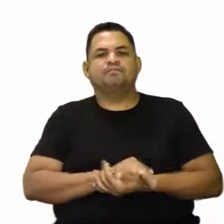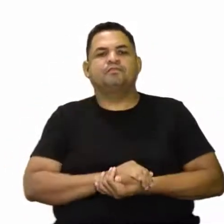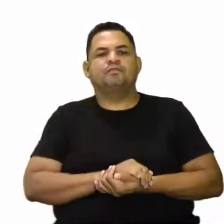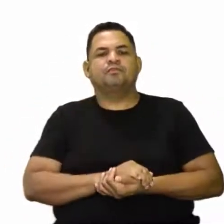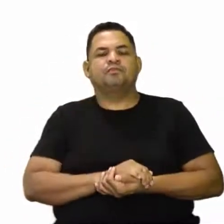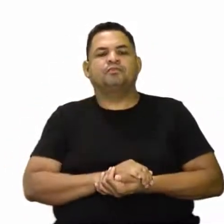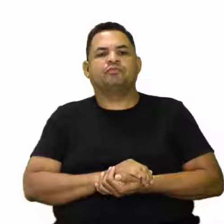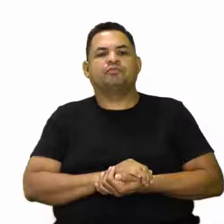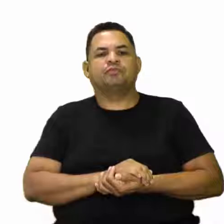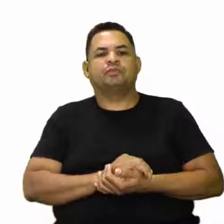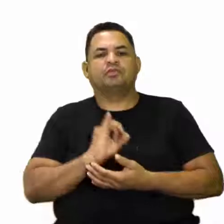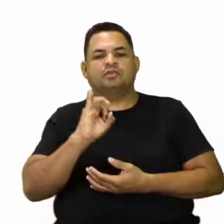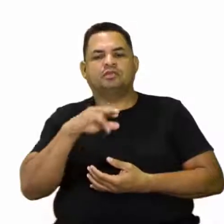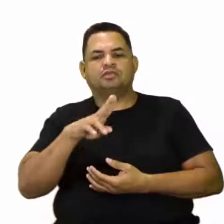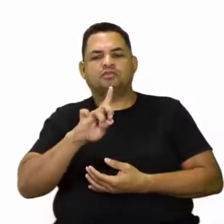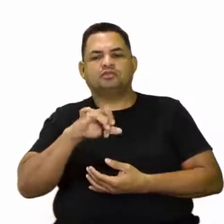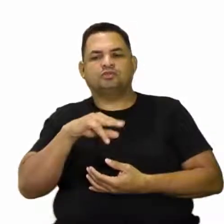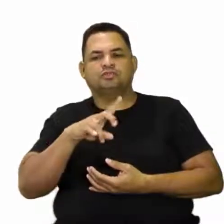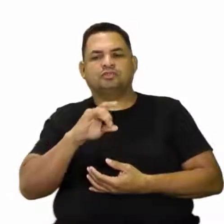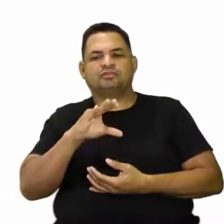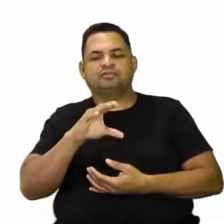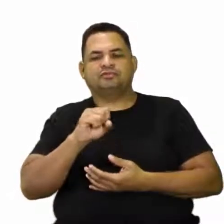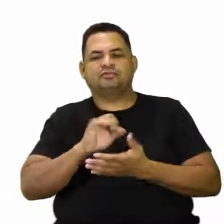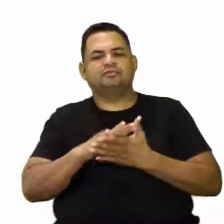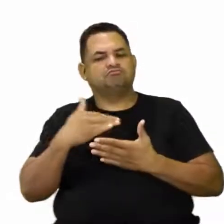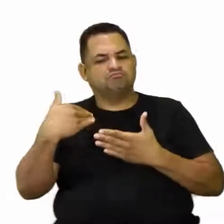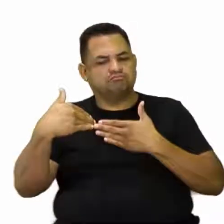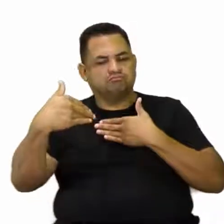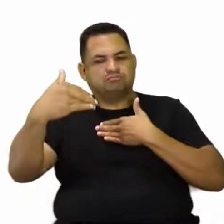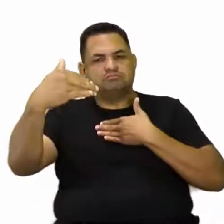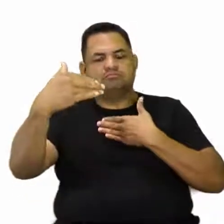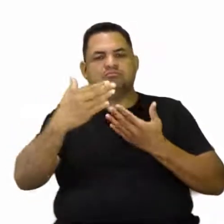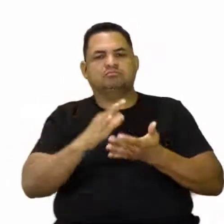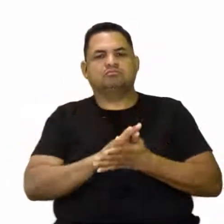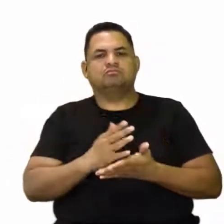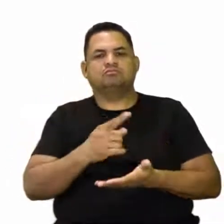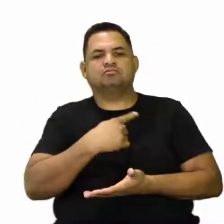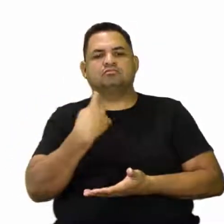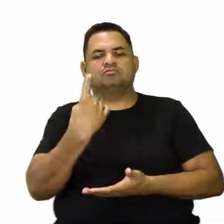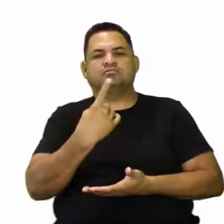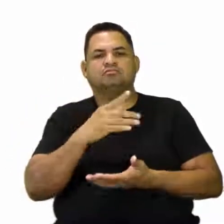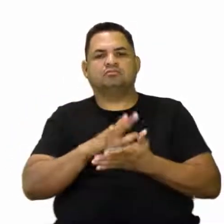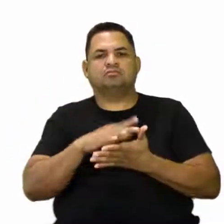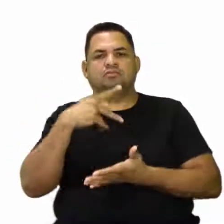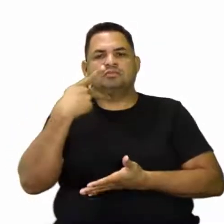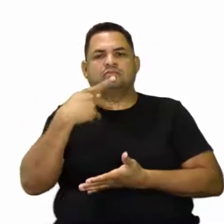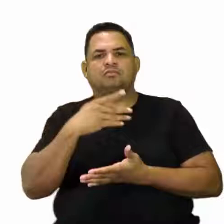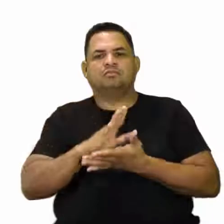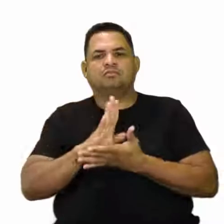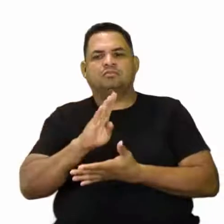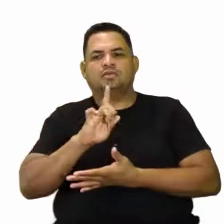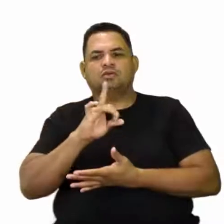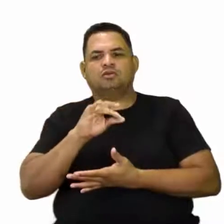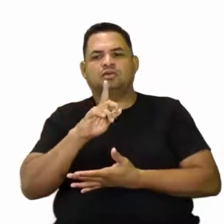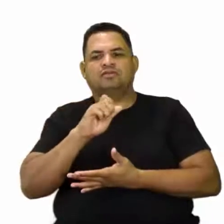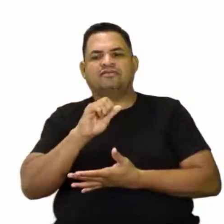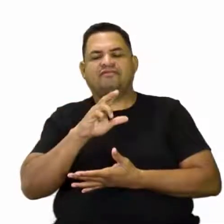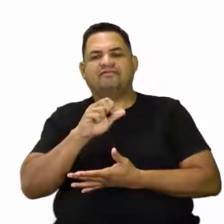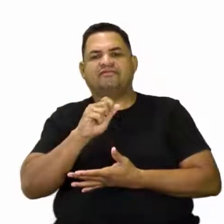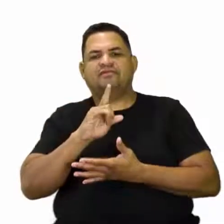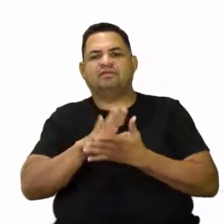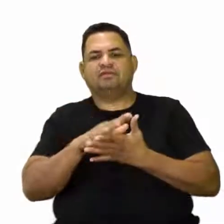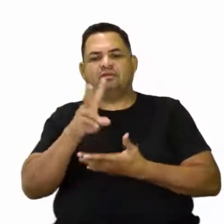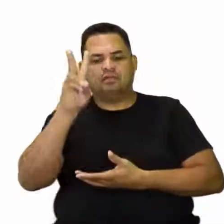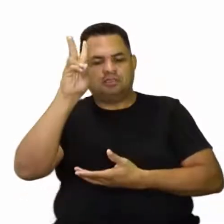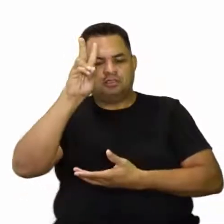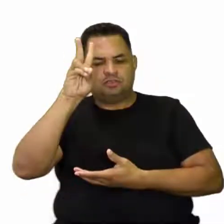discursivos, os injuntivos e assim sucessivamente. Então, hoje nós vamos falar de biografia. O que